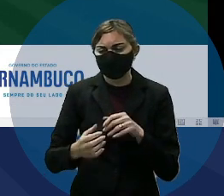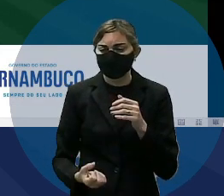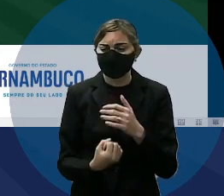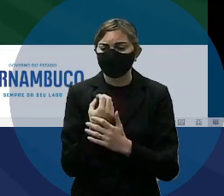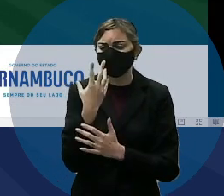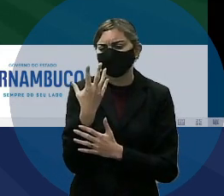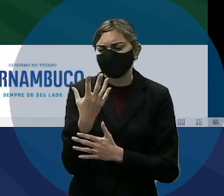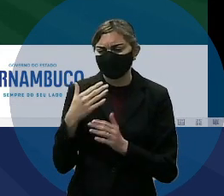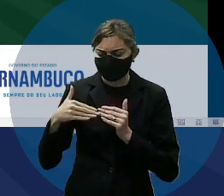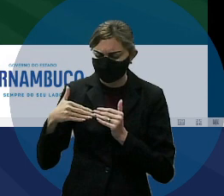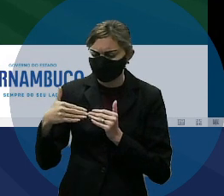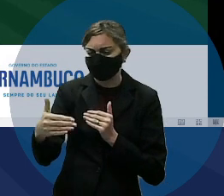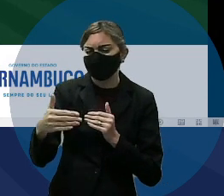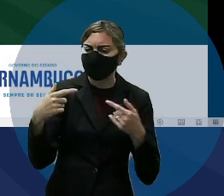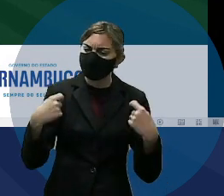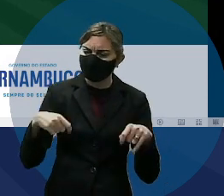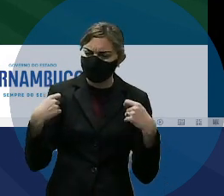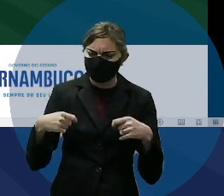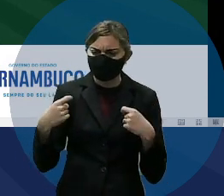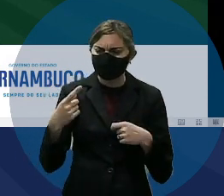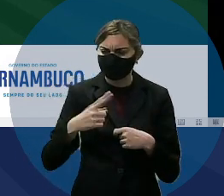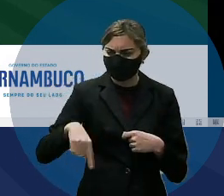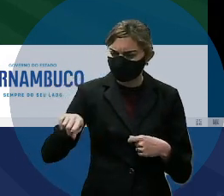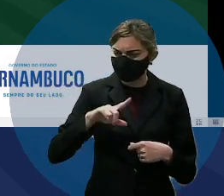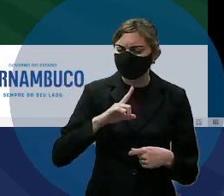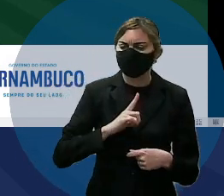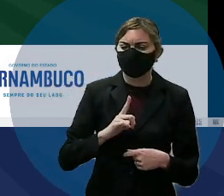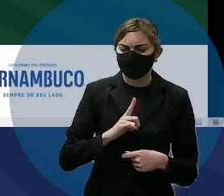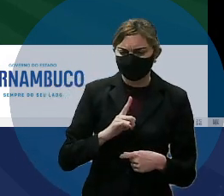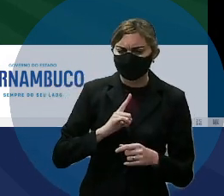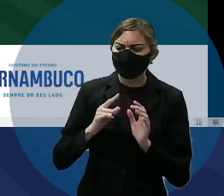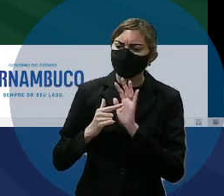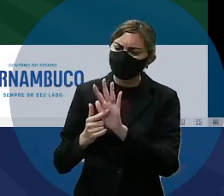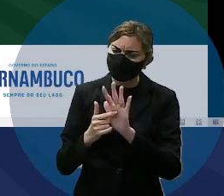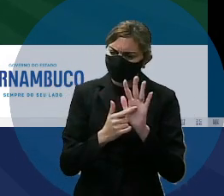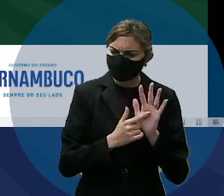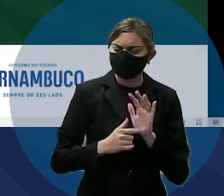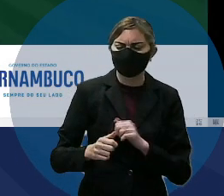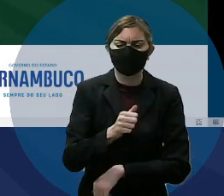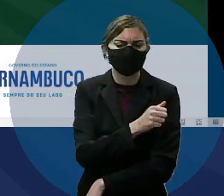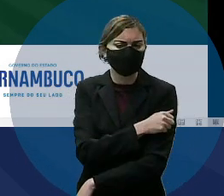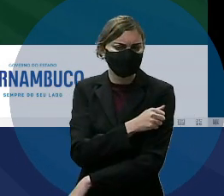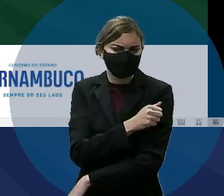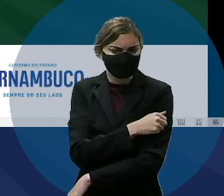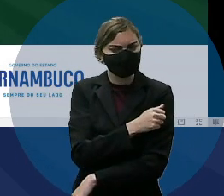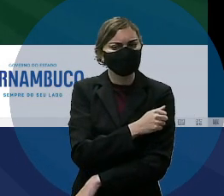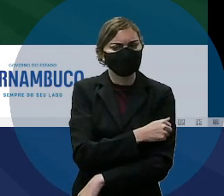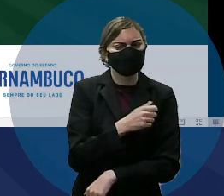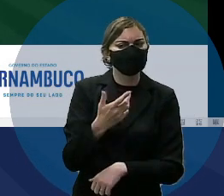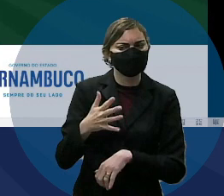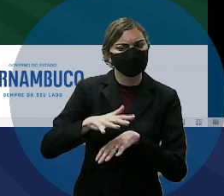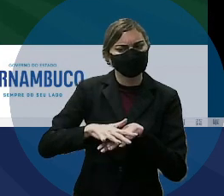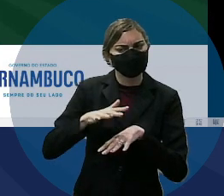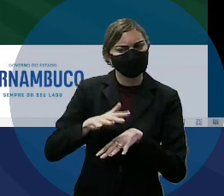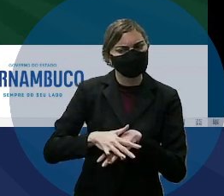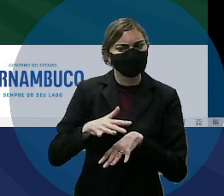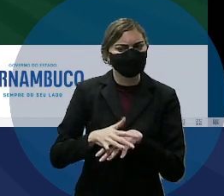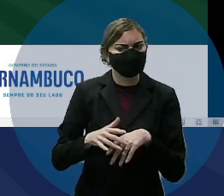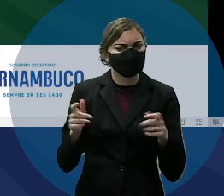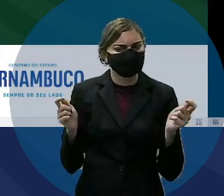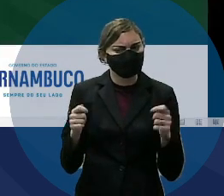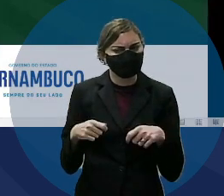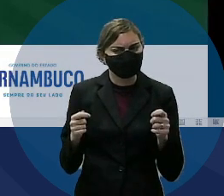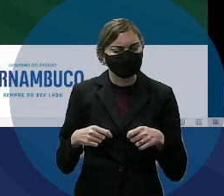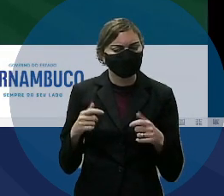a partir da necessidade que nós tivemos em mostrar para o nosso aluno que a matemática pode ser